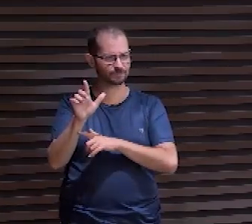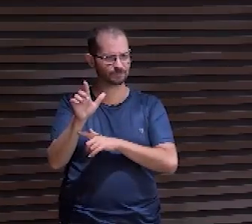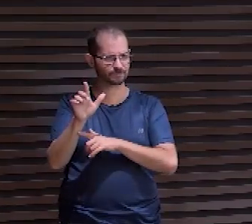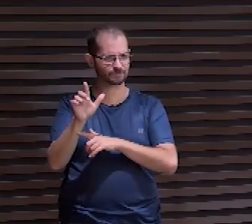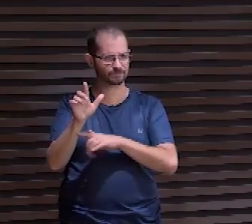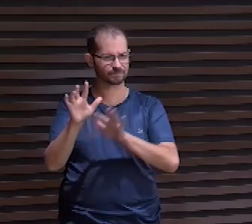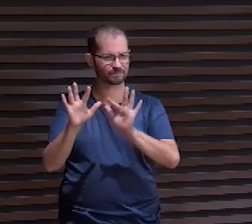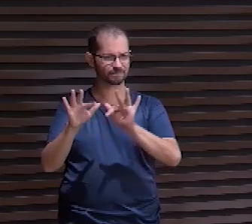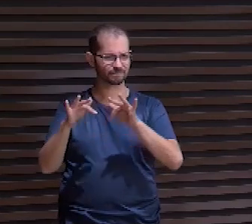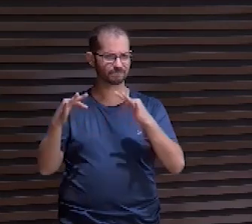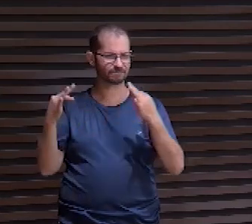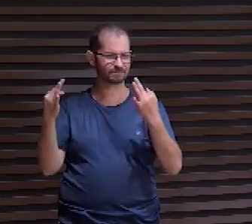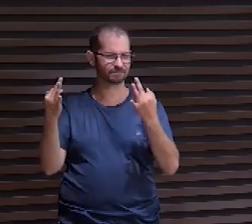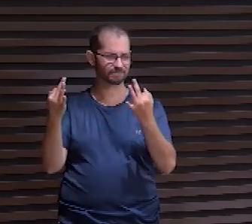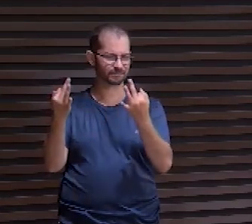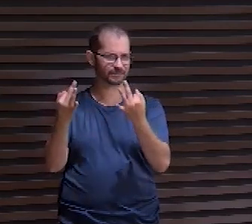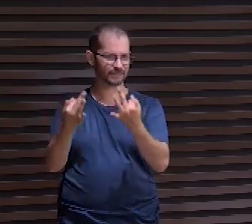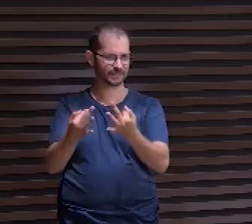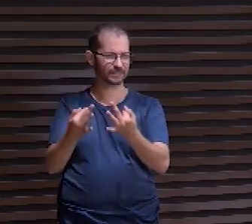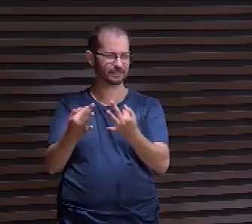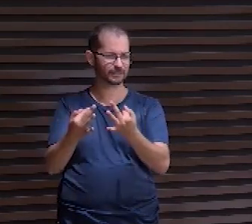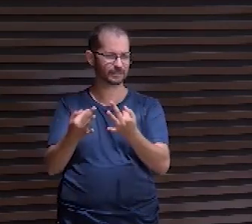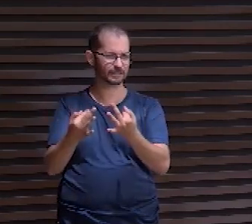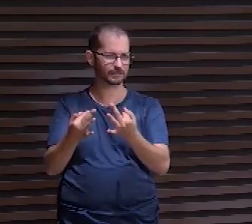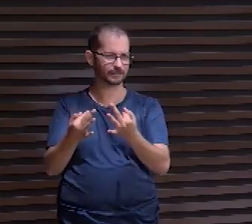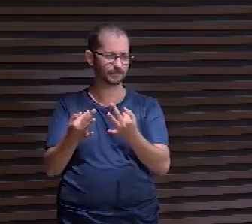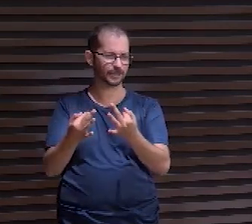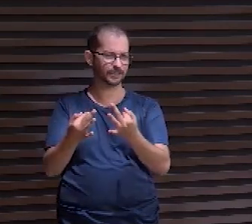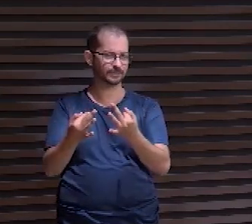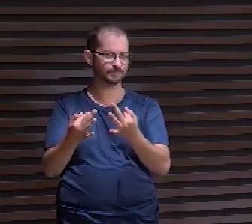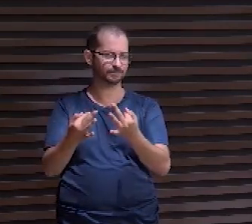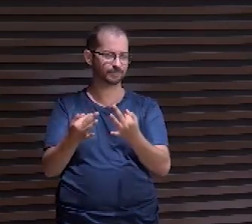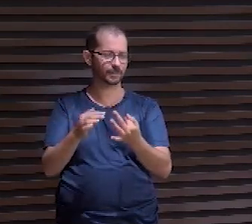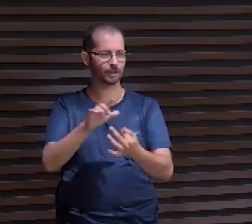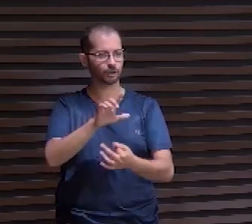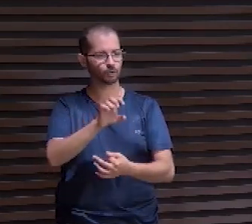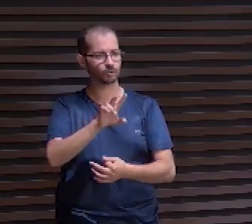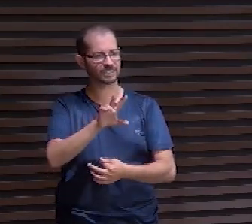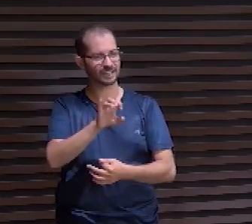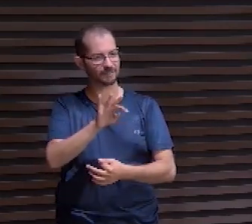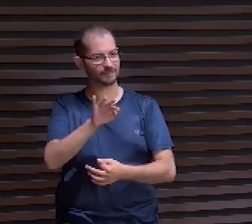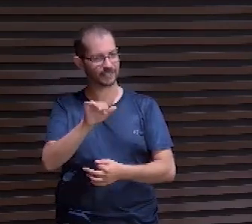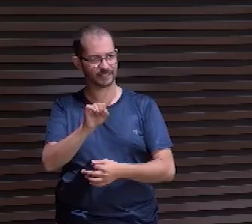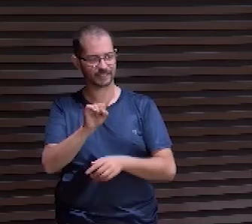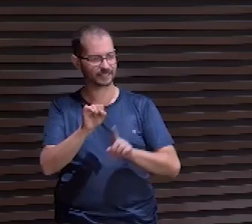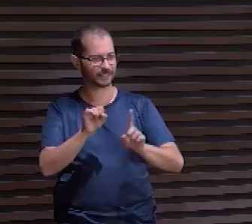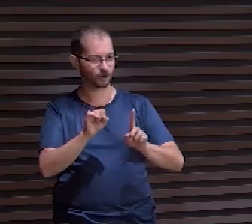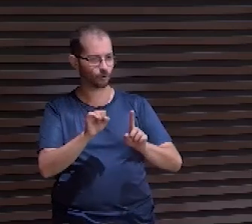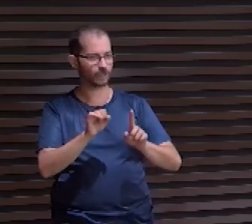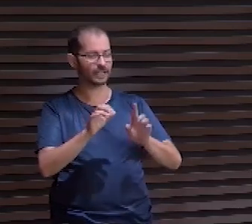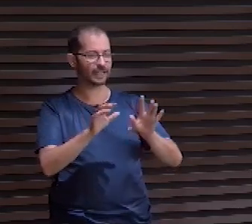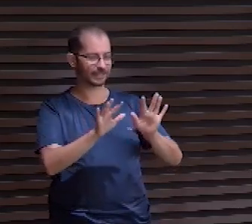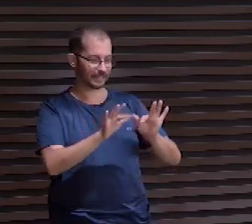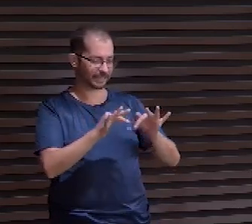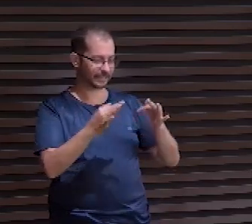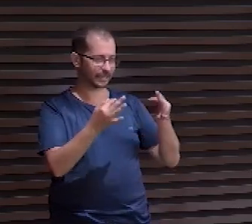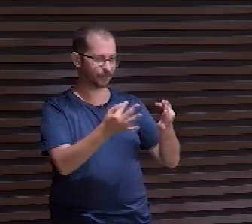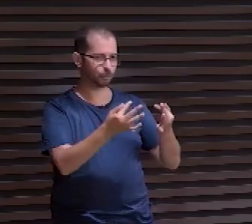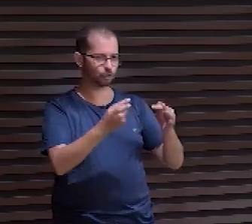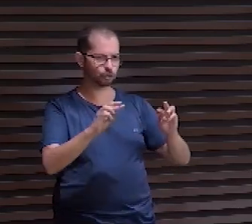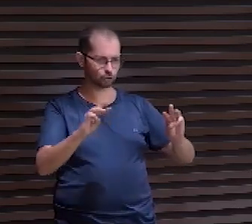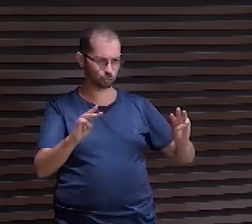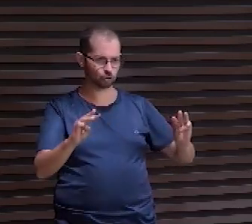tribo dos levitas. Ele é da tribo de Judá, onde não se